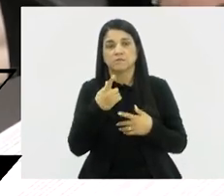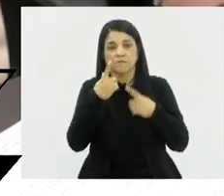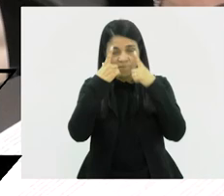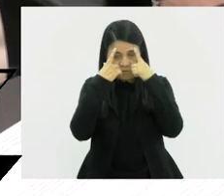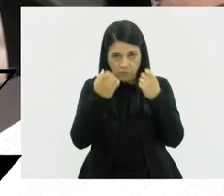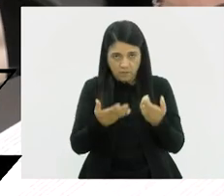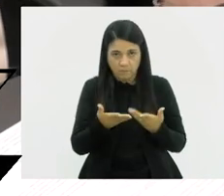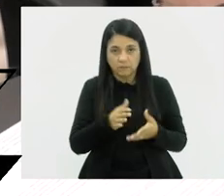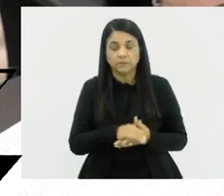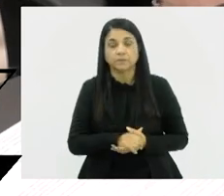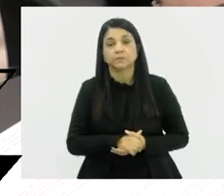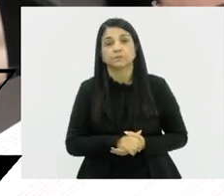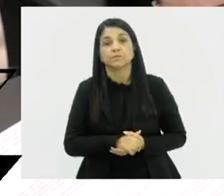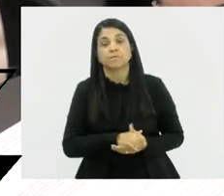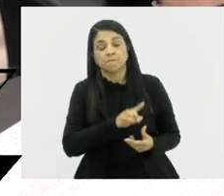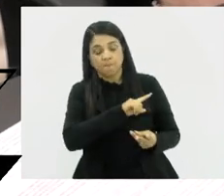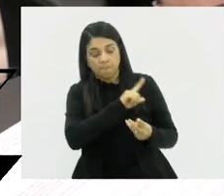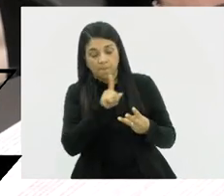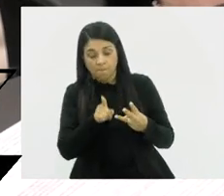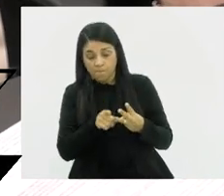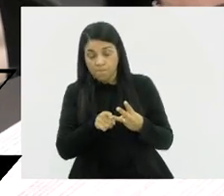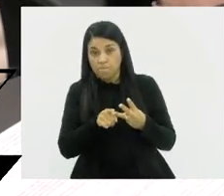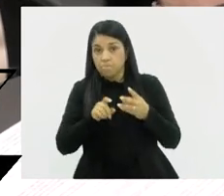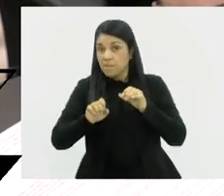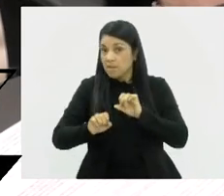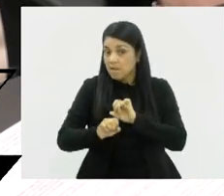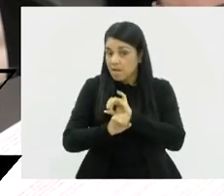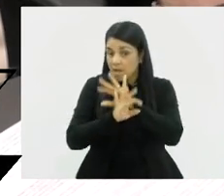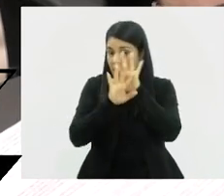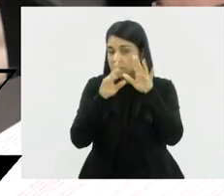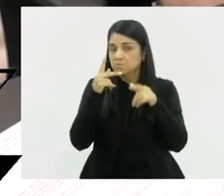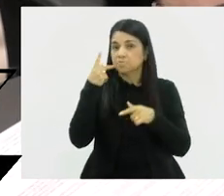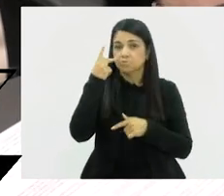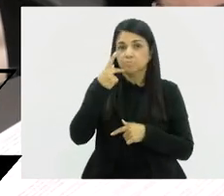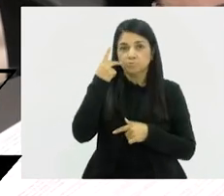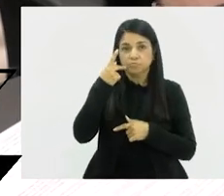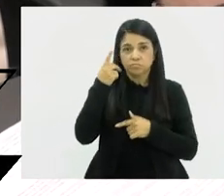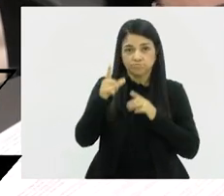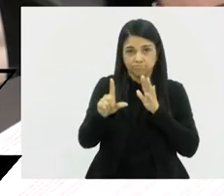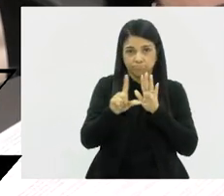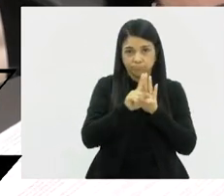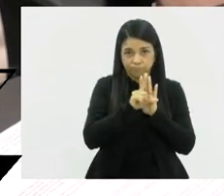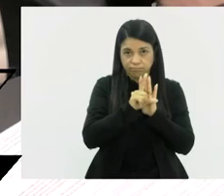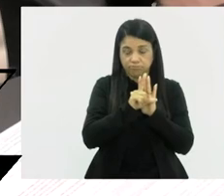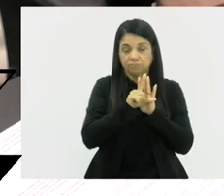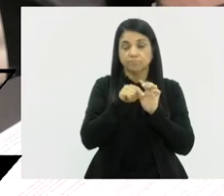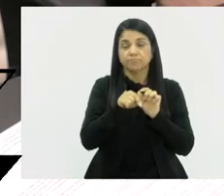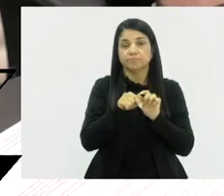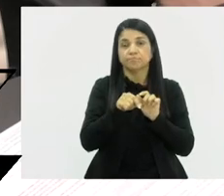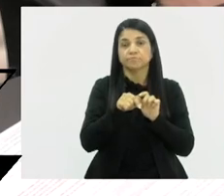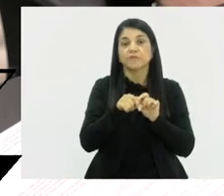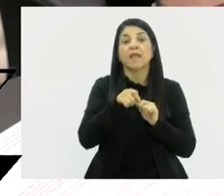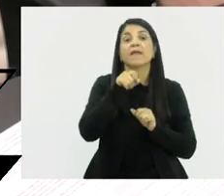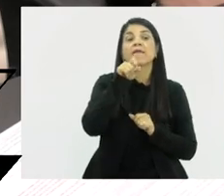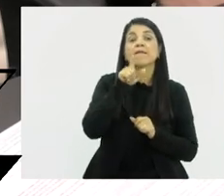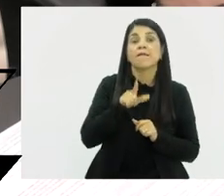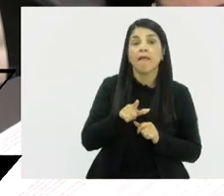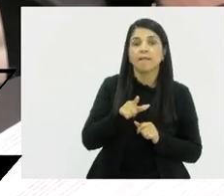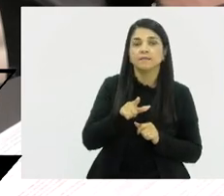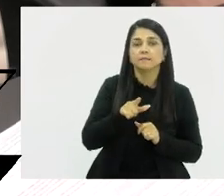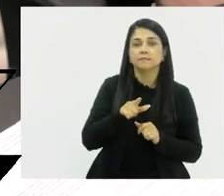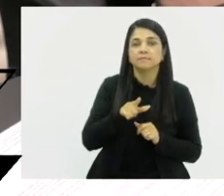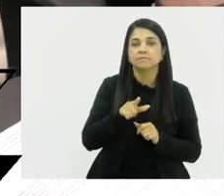ferozes. Uma outra questão é trazer clareza na política legislativa, na lei, em relação a quem cabe